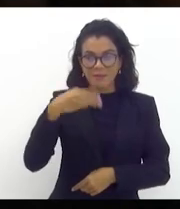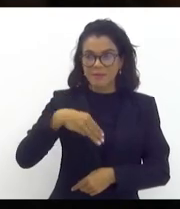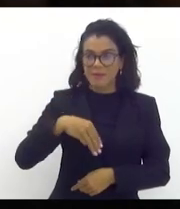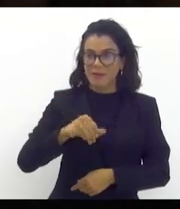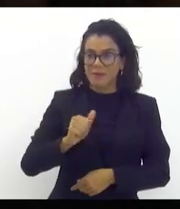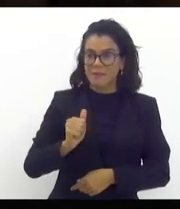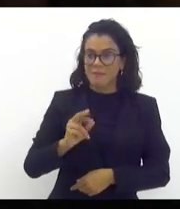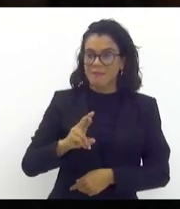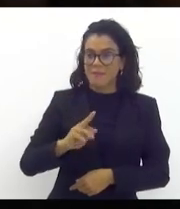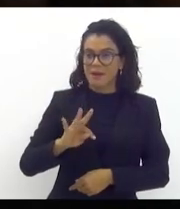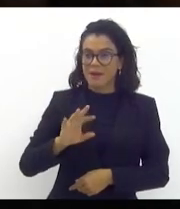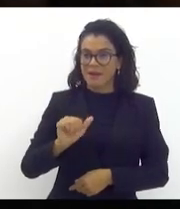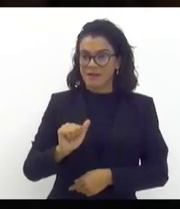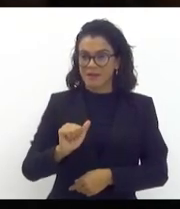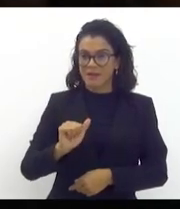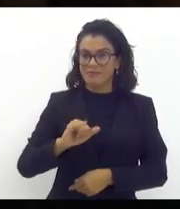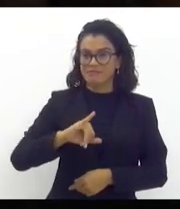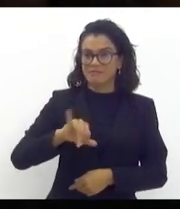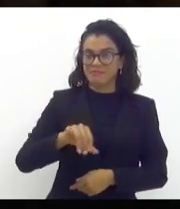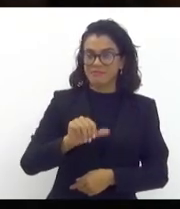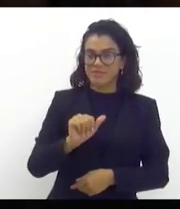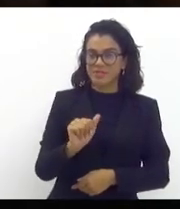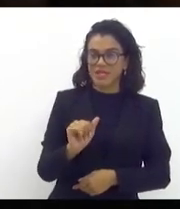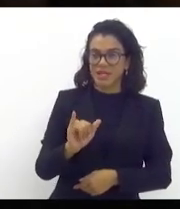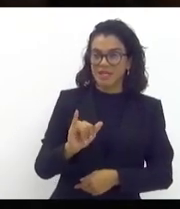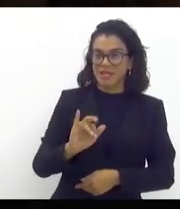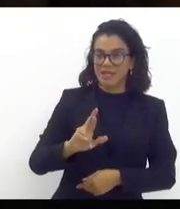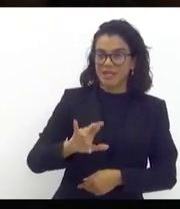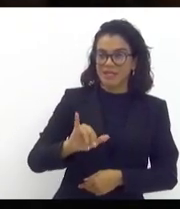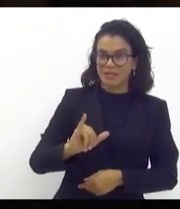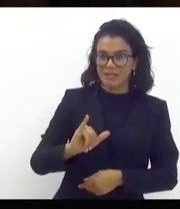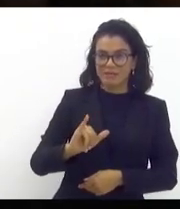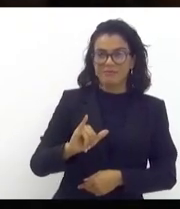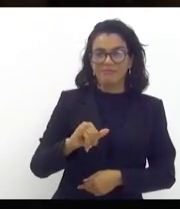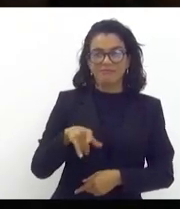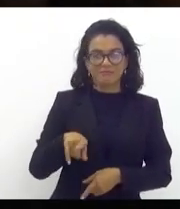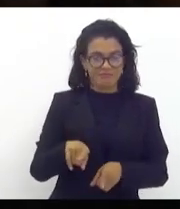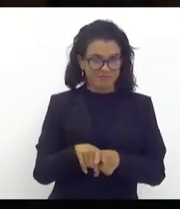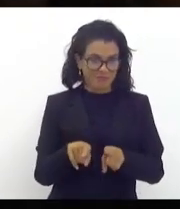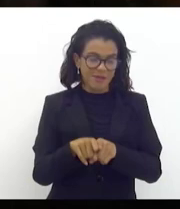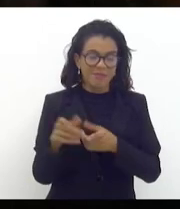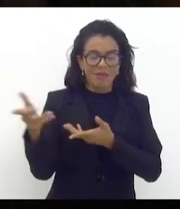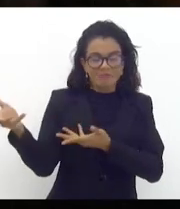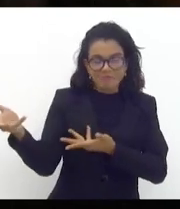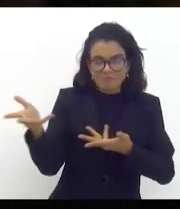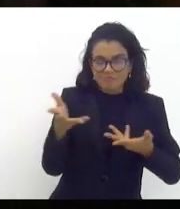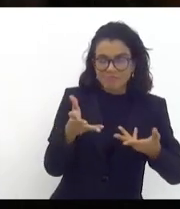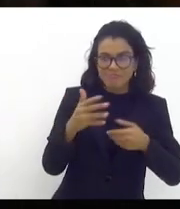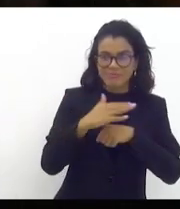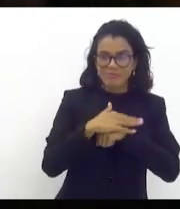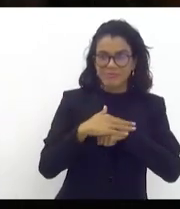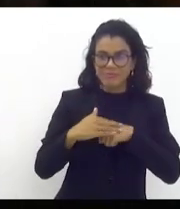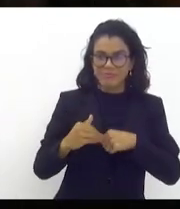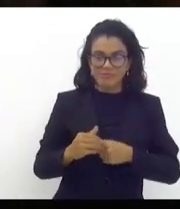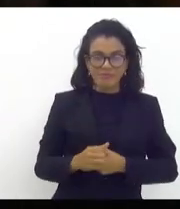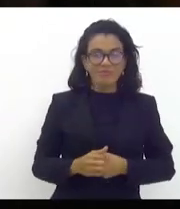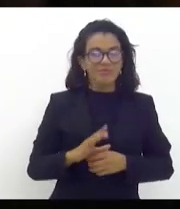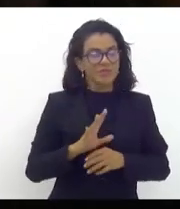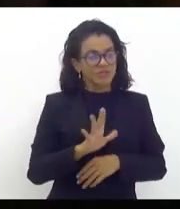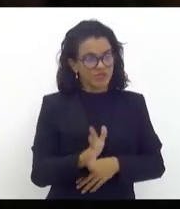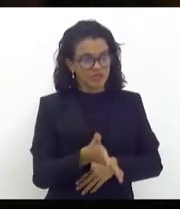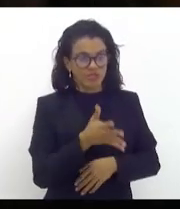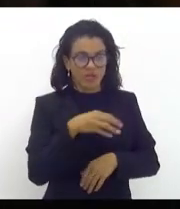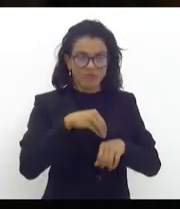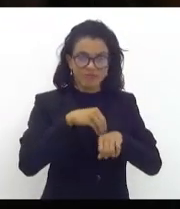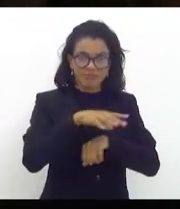o deputado Jair Bittencourt lhe receberam efusivamente. Feito esse registro,